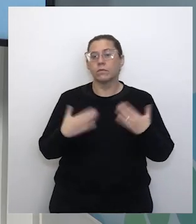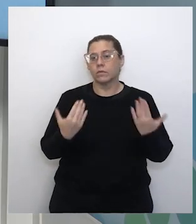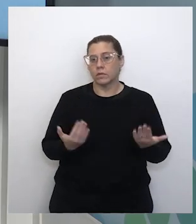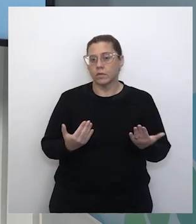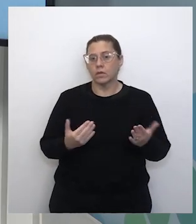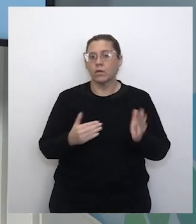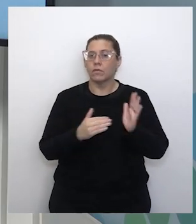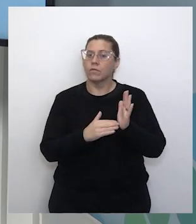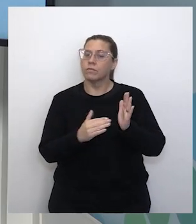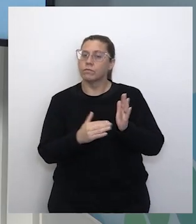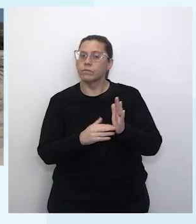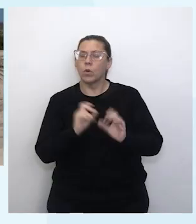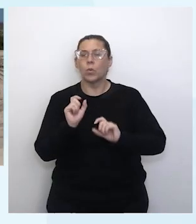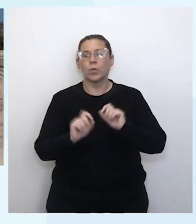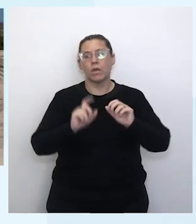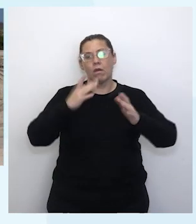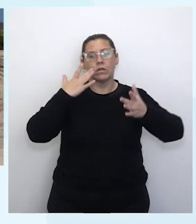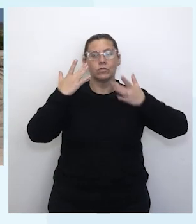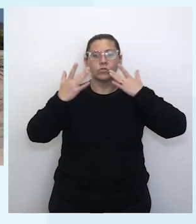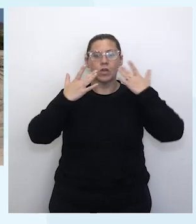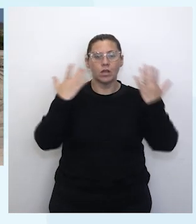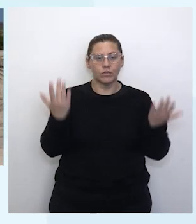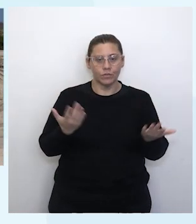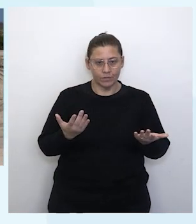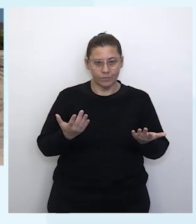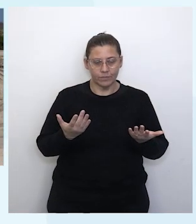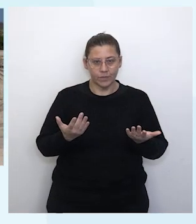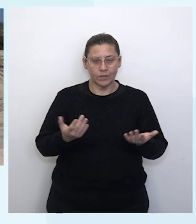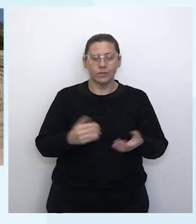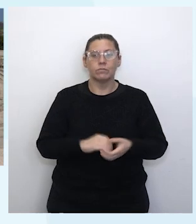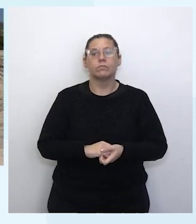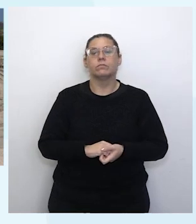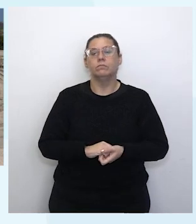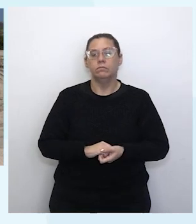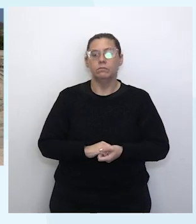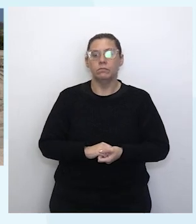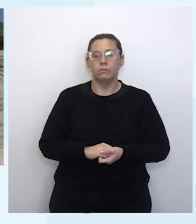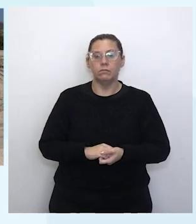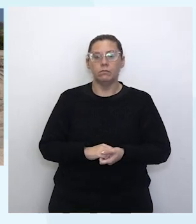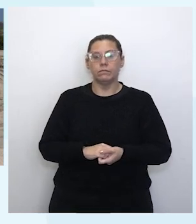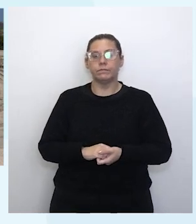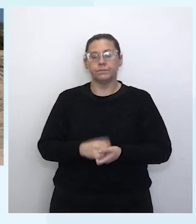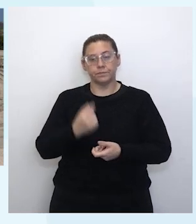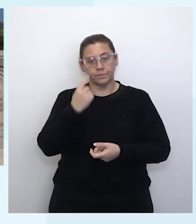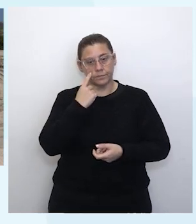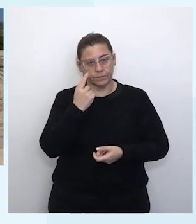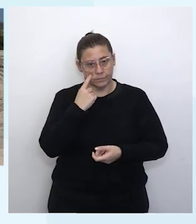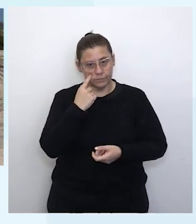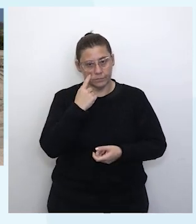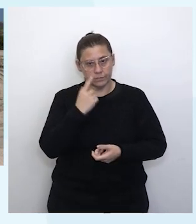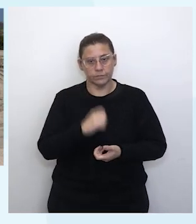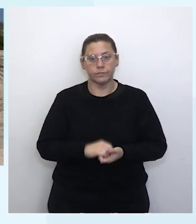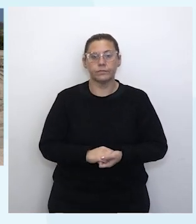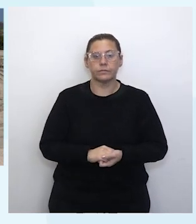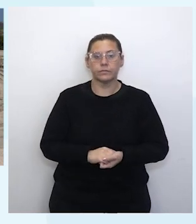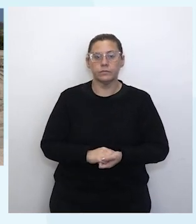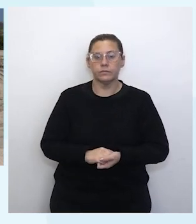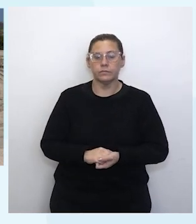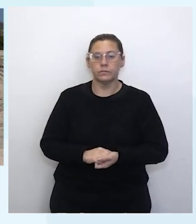finalmente, né, o que é teatro já dentro, né, do teatro ocidental? Vamos agora, então, vir para a antiguidade